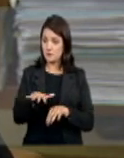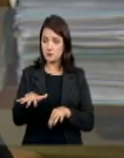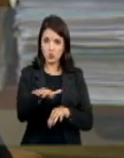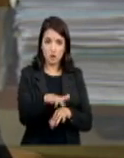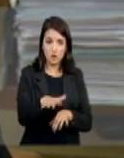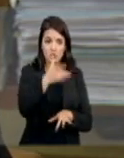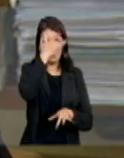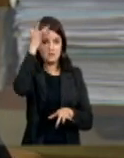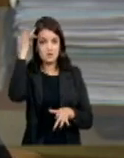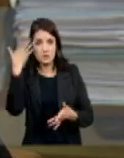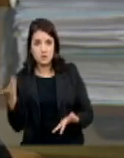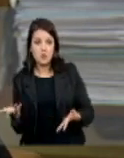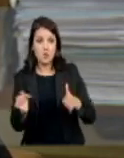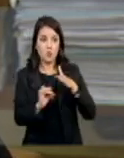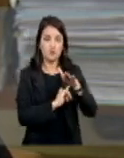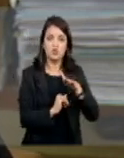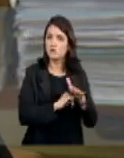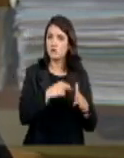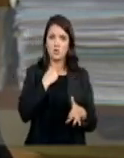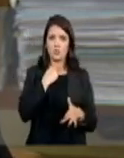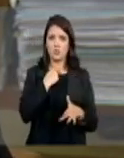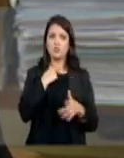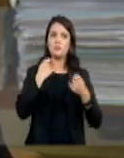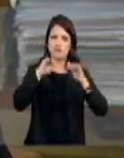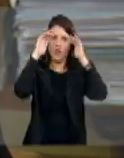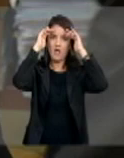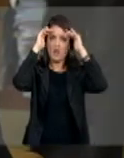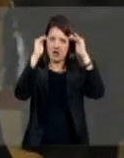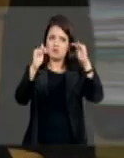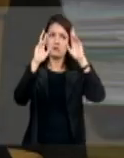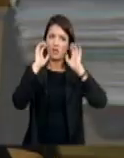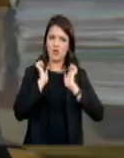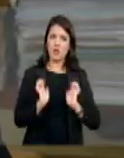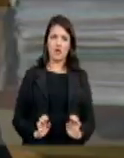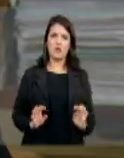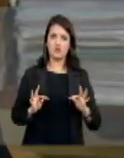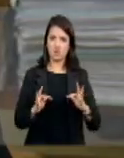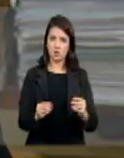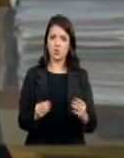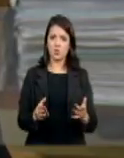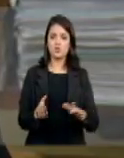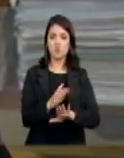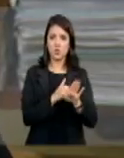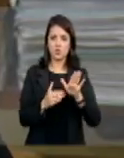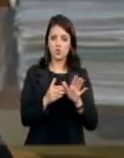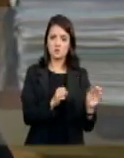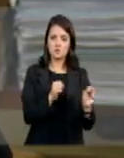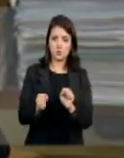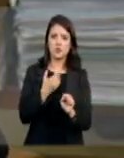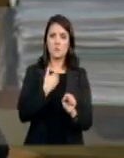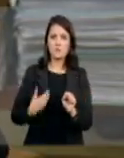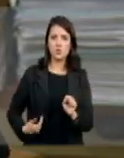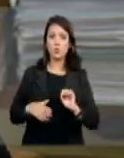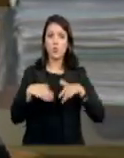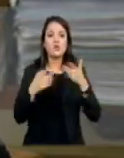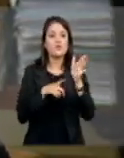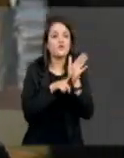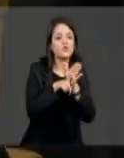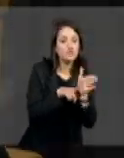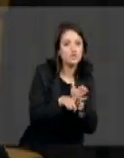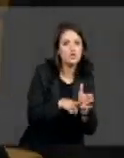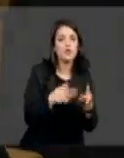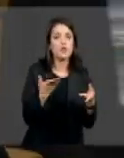instituições do estado os órgãos do poder público quando investigam quando processam ou quando